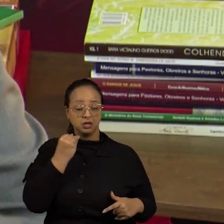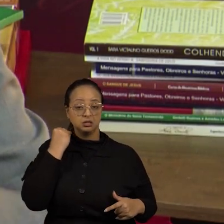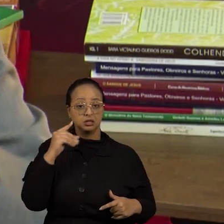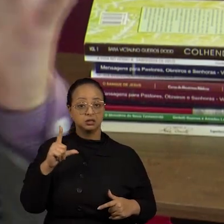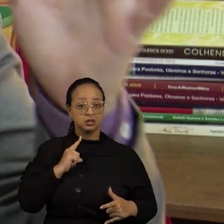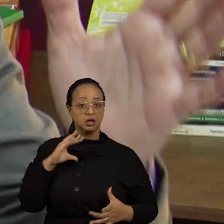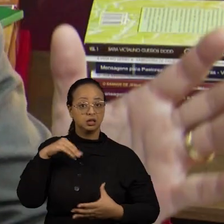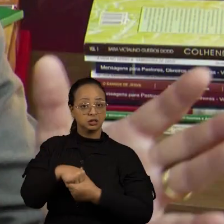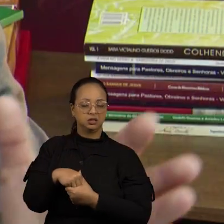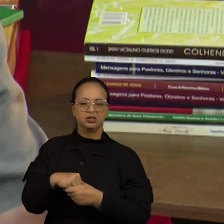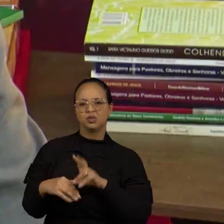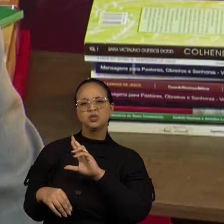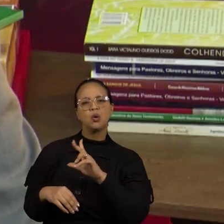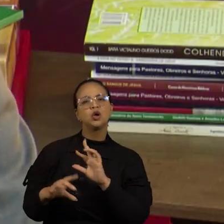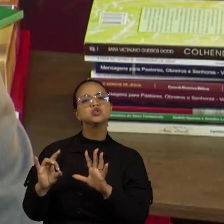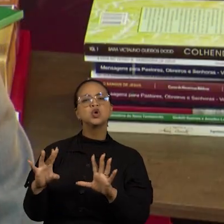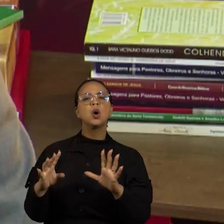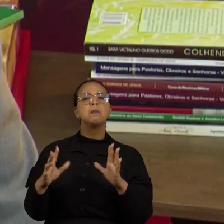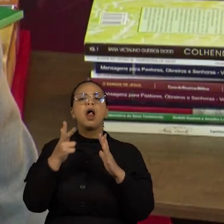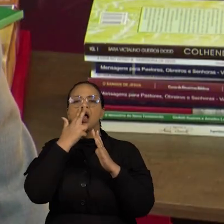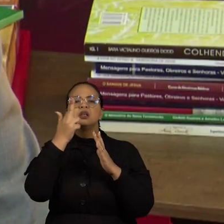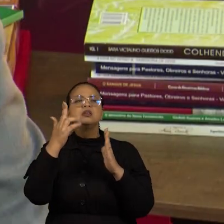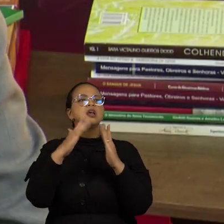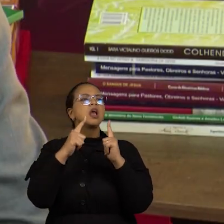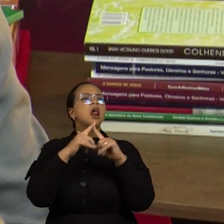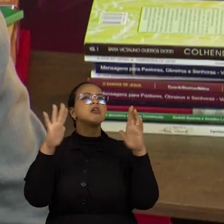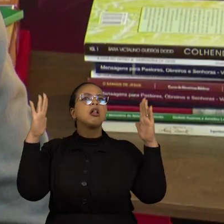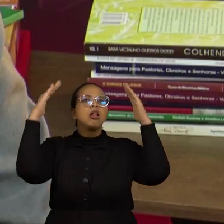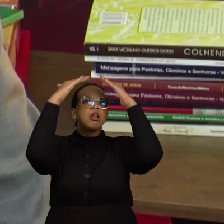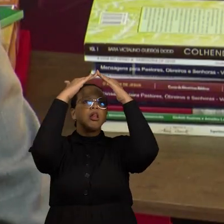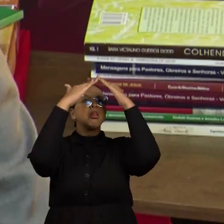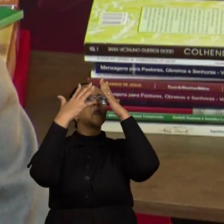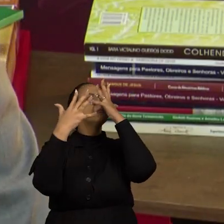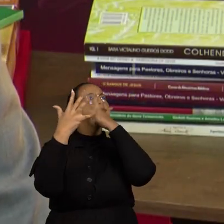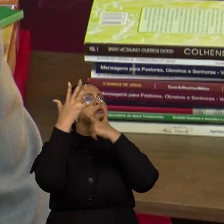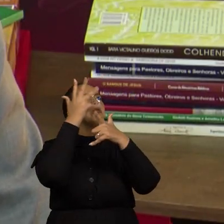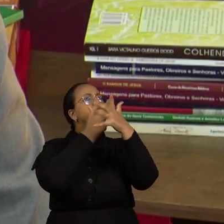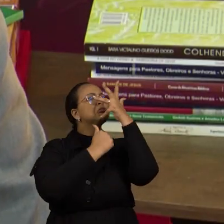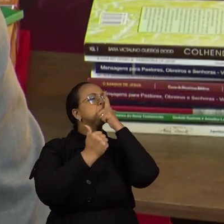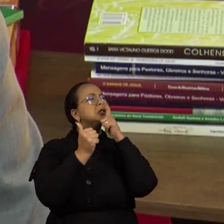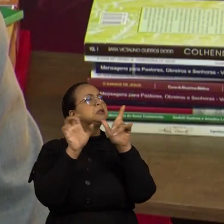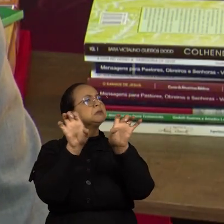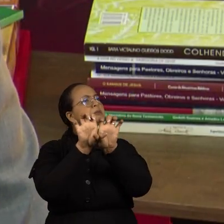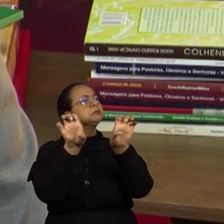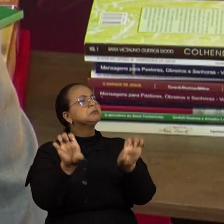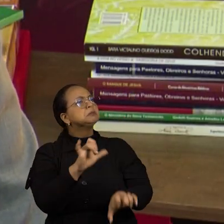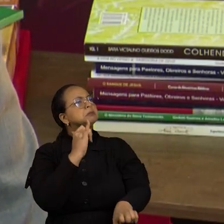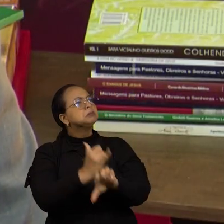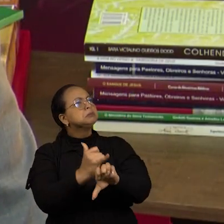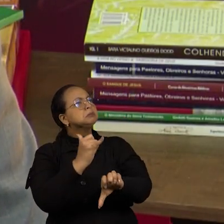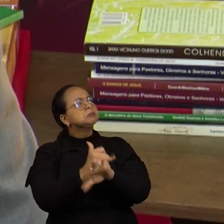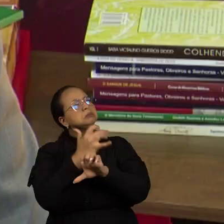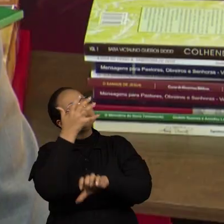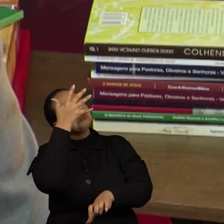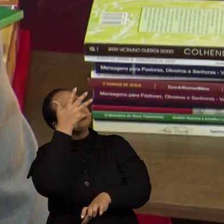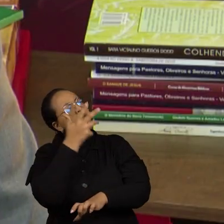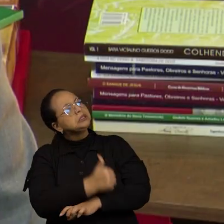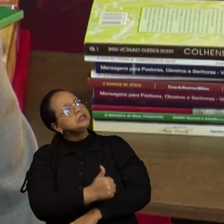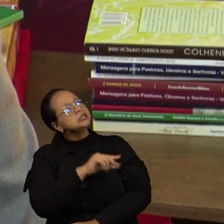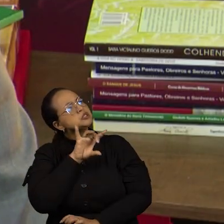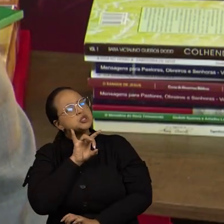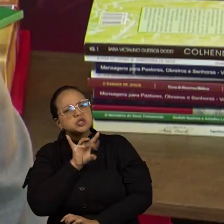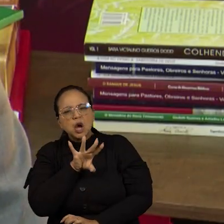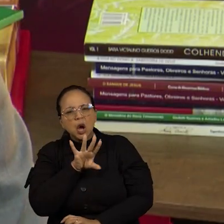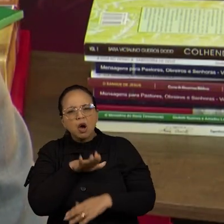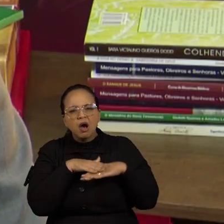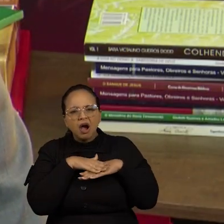Santo, não é apenas uma edificação. Sim. Por mais bonita que ela seja, mais agradável, mas o desejo de Deus é que nós tenhamos uma